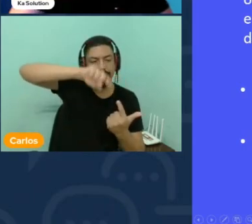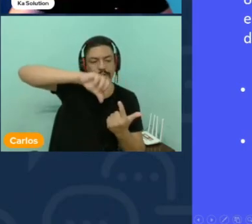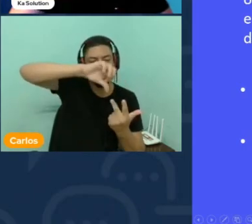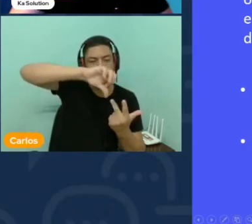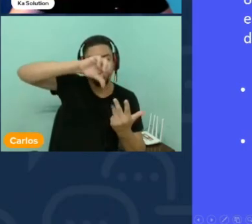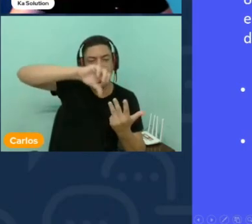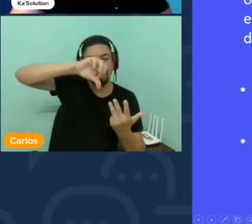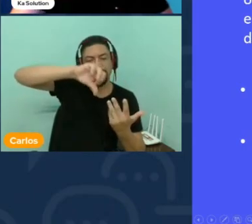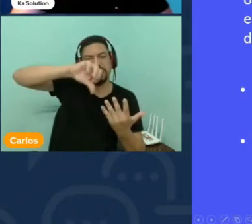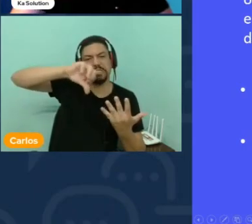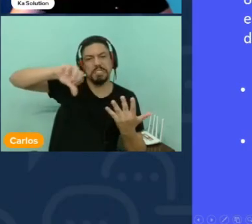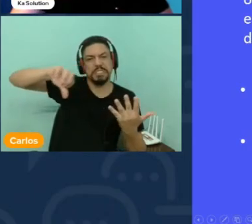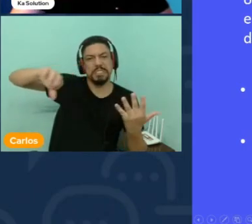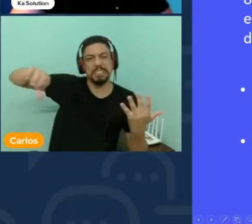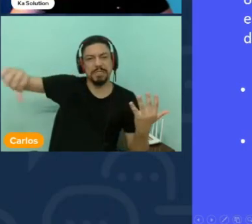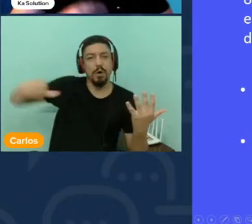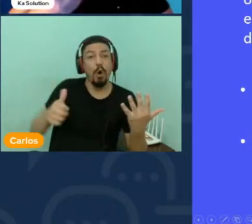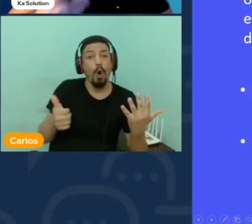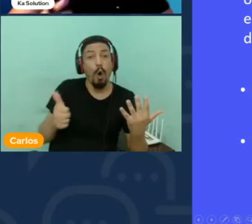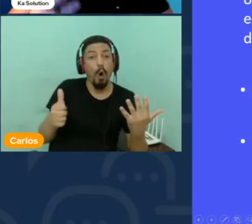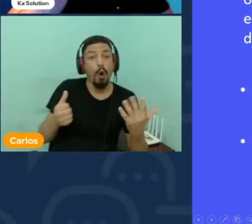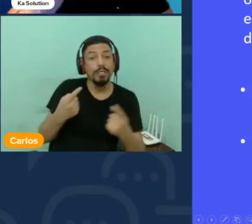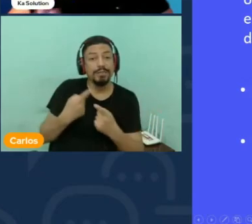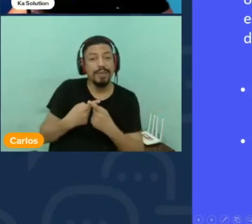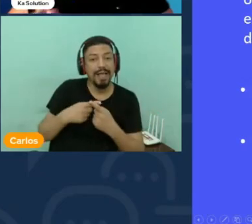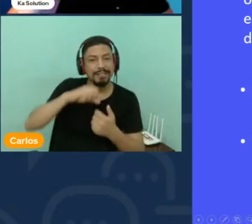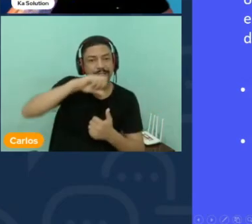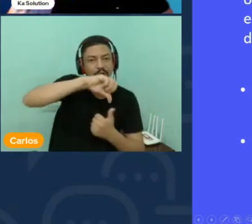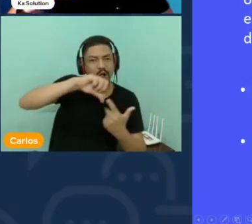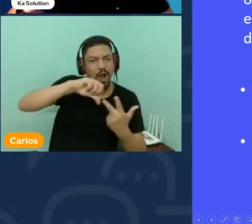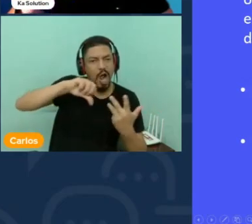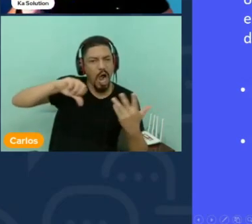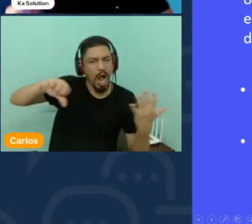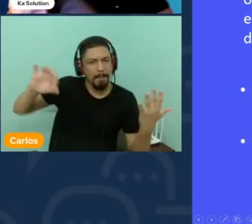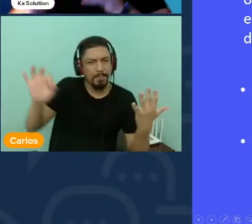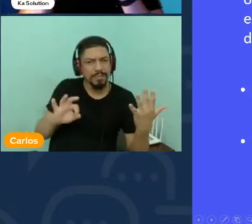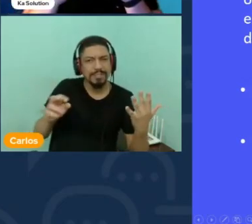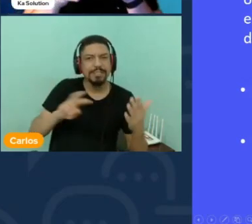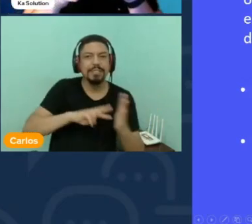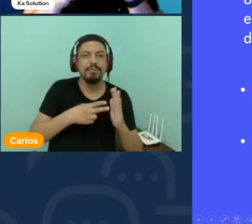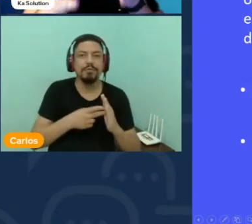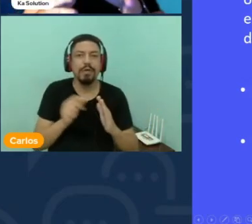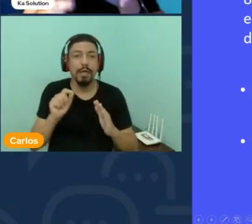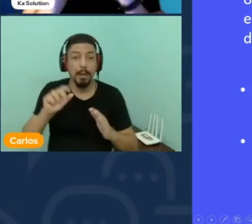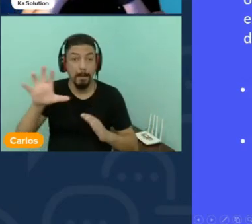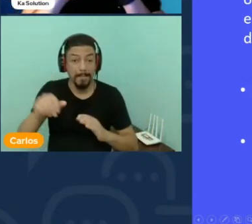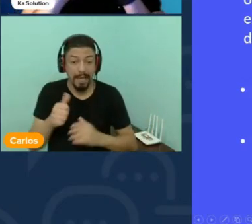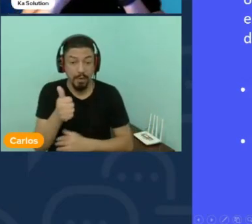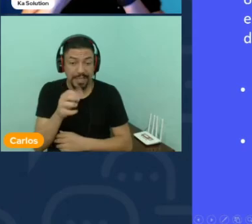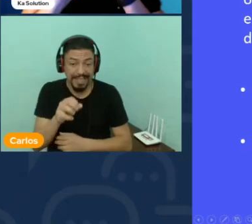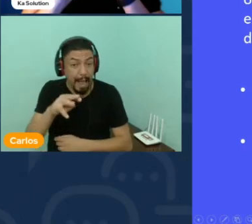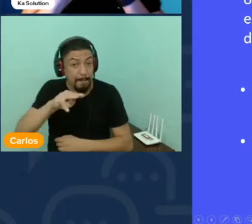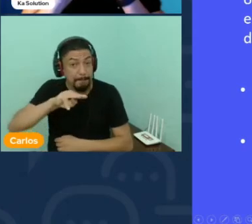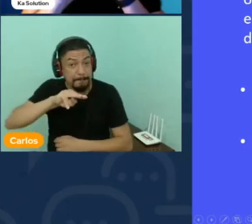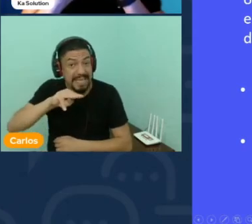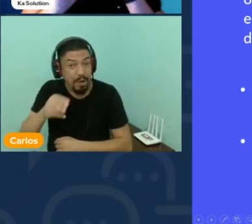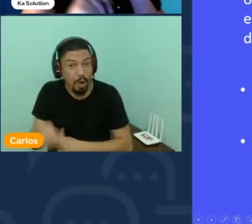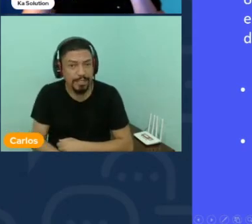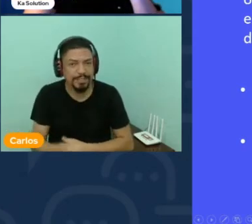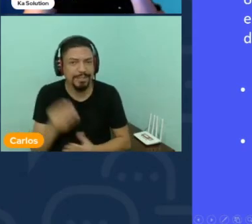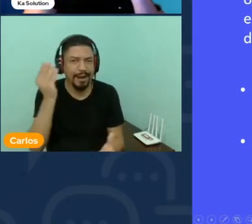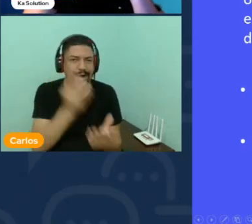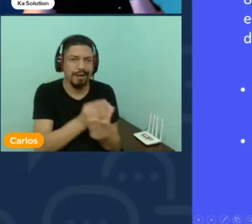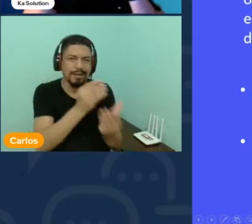dizer que eu posso guardar 10 milhões de objetos dentro do Amazon EC3